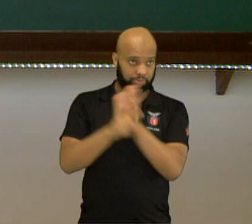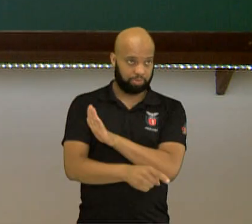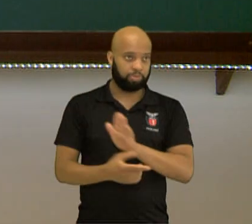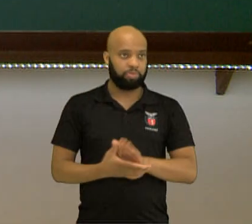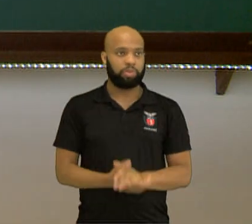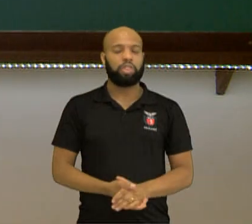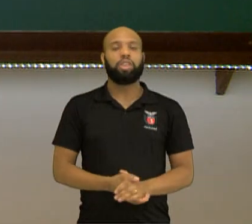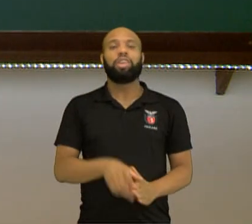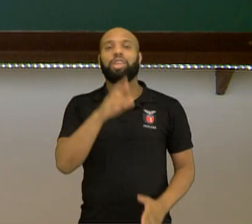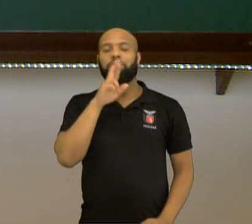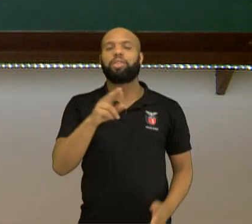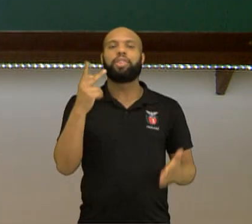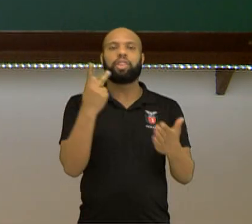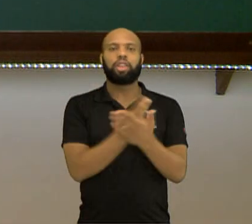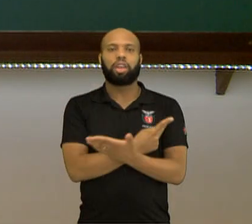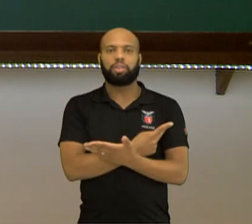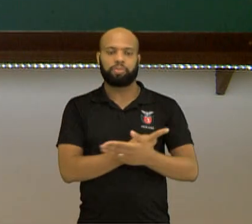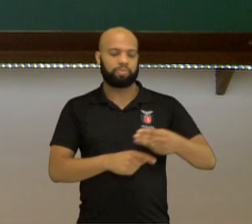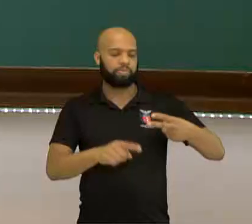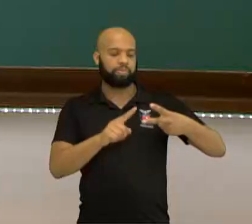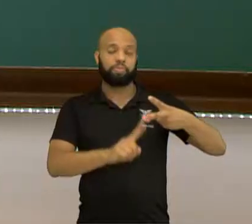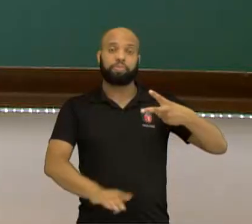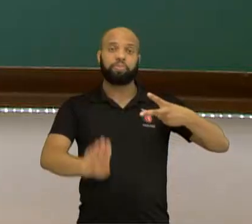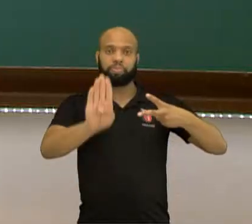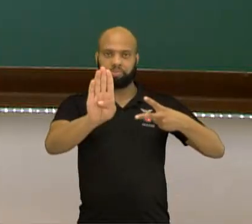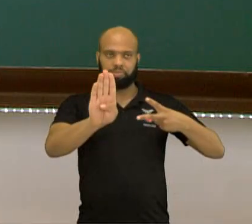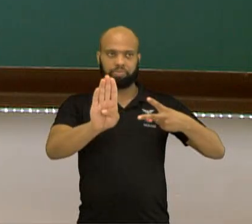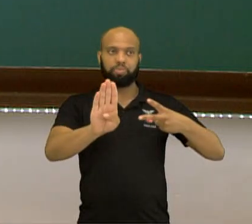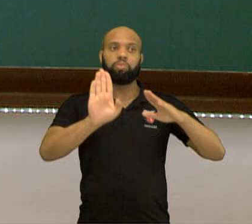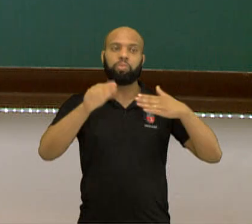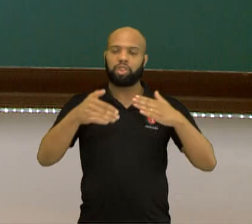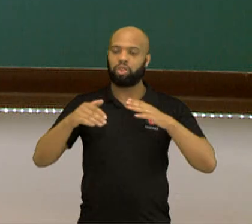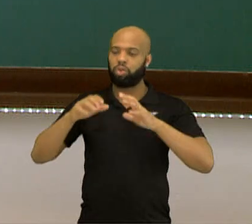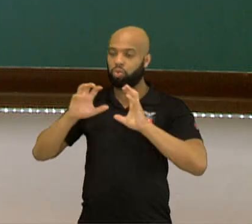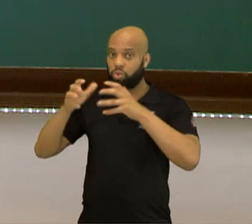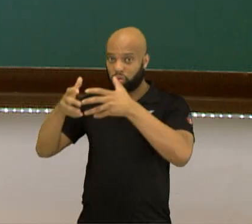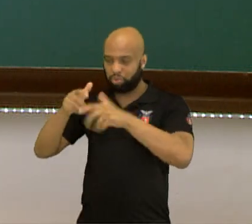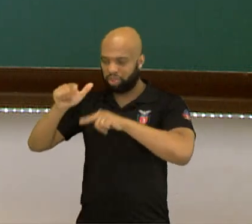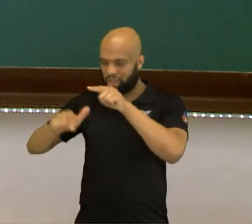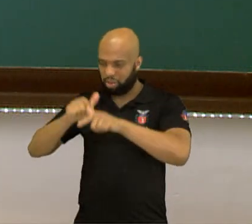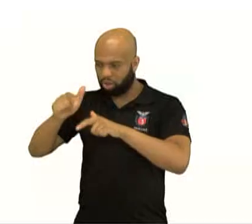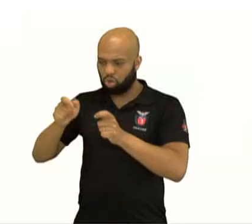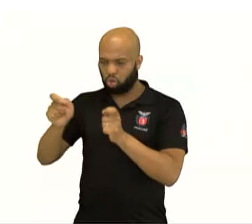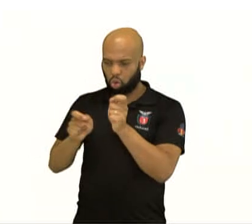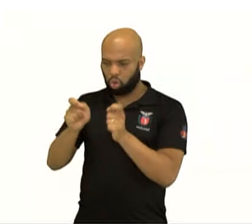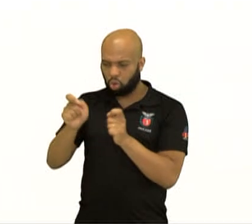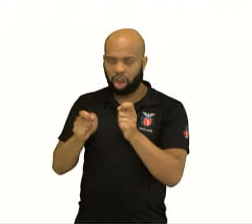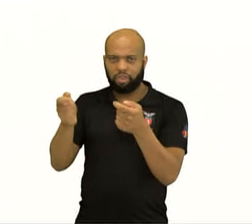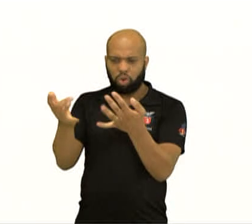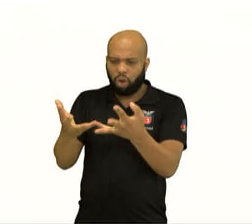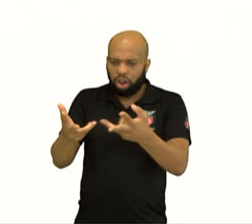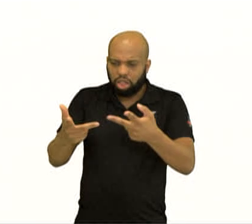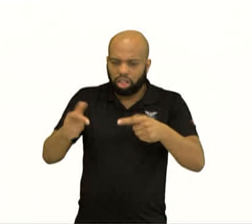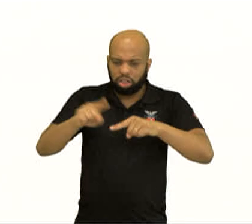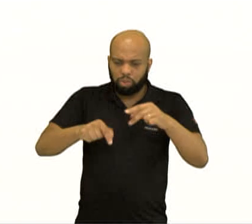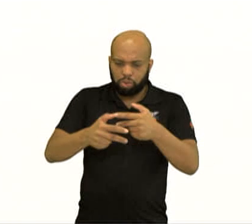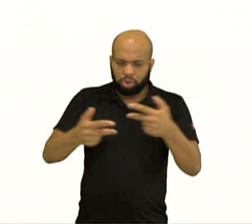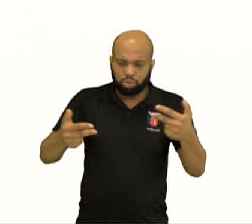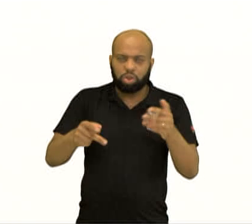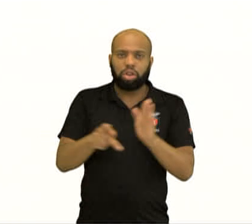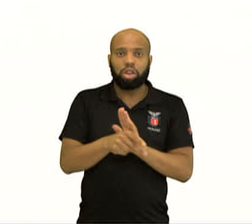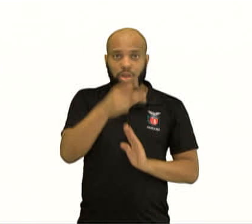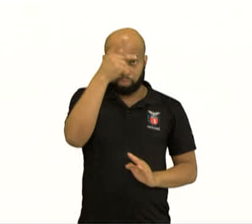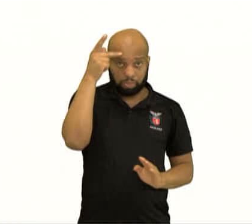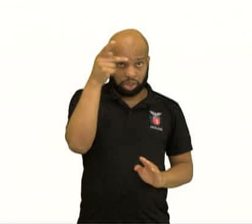A incorreta é a letra B. Os operários controlavam a qualidade do produto final que ia para o